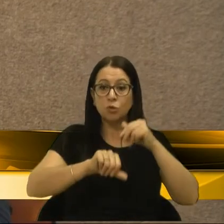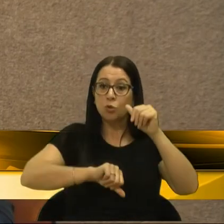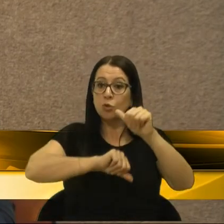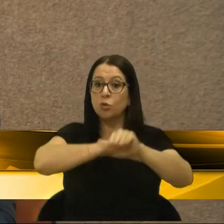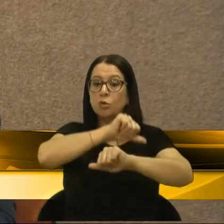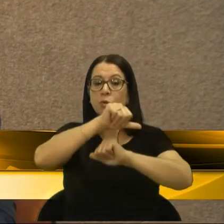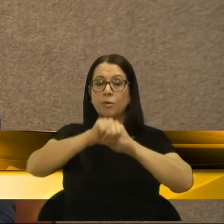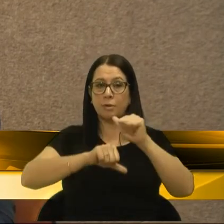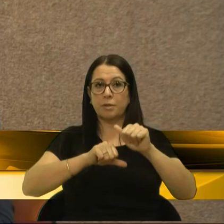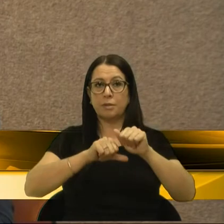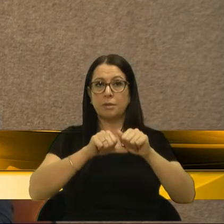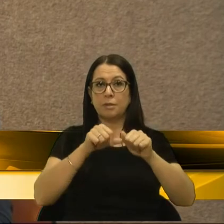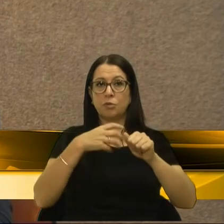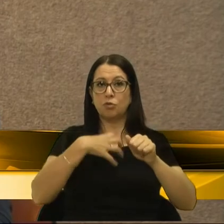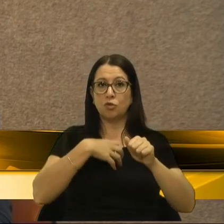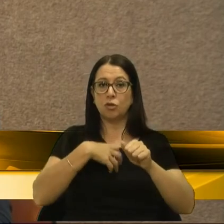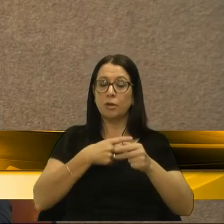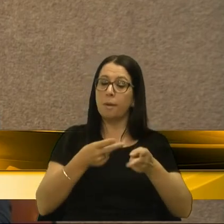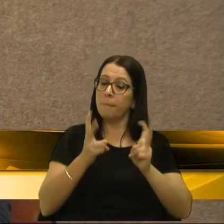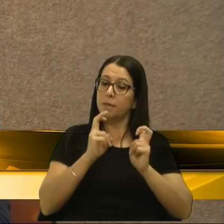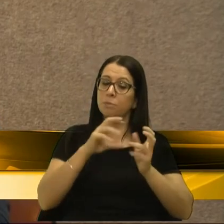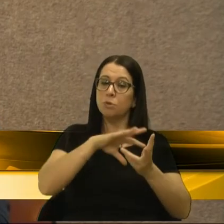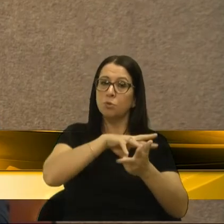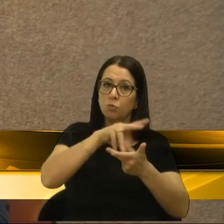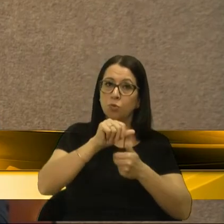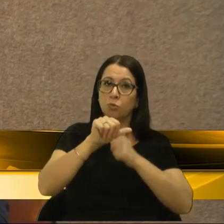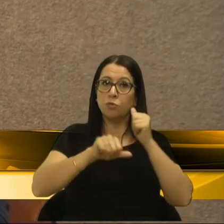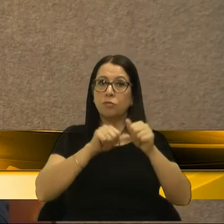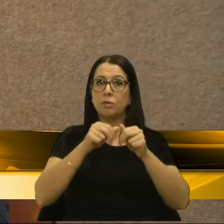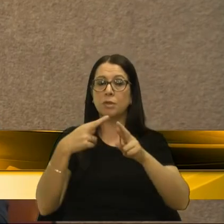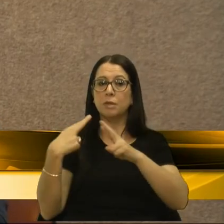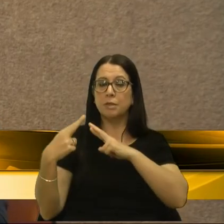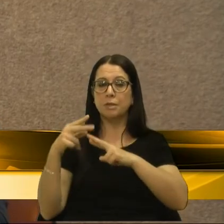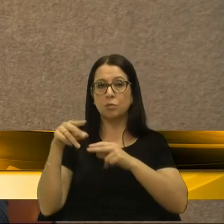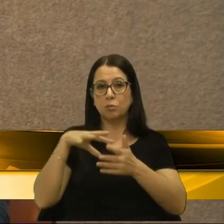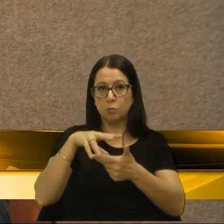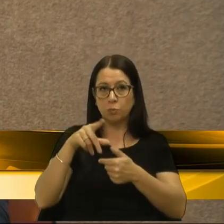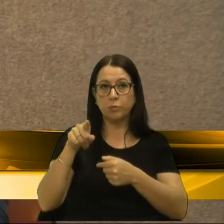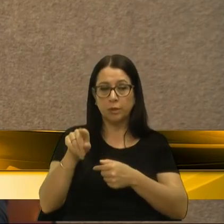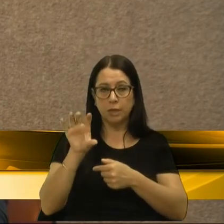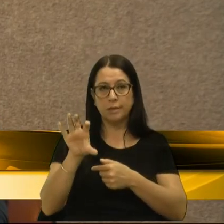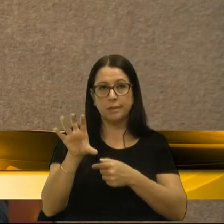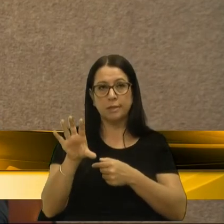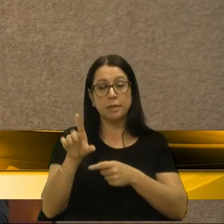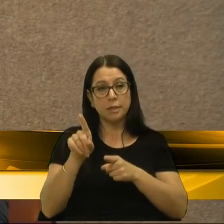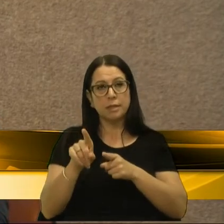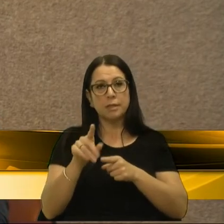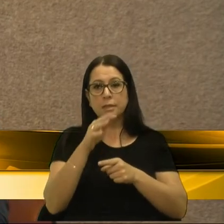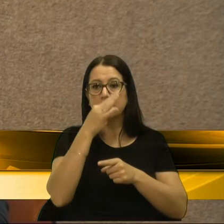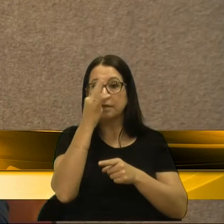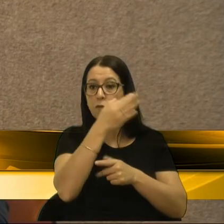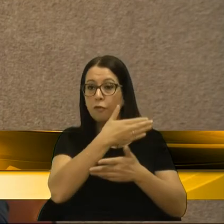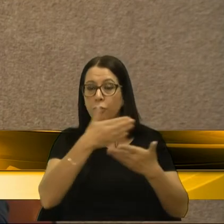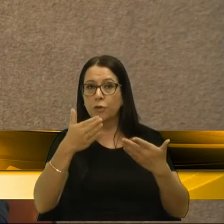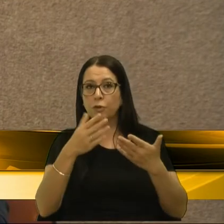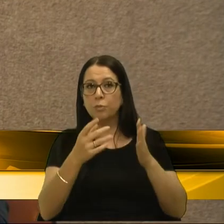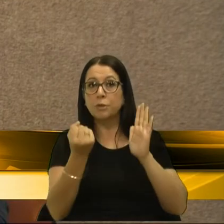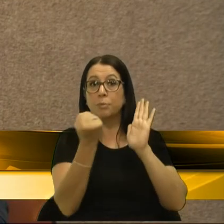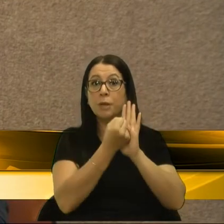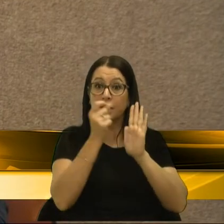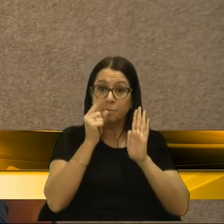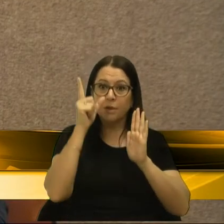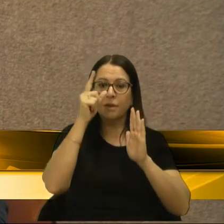transformações na sua forma de perceber o mundo e modifica sua relação com ele. Assim, essa estação contém a simbologia do despertar